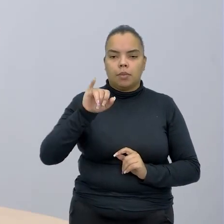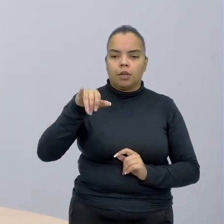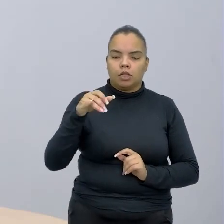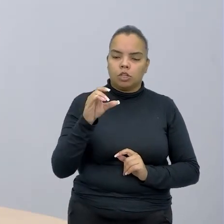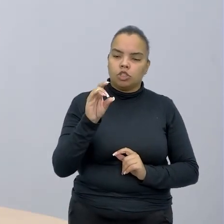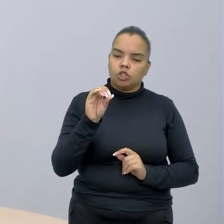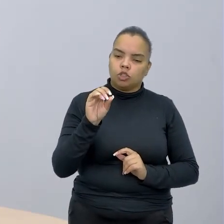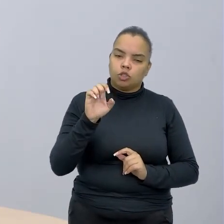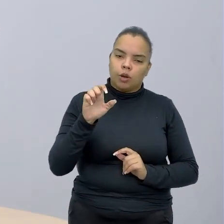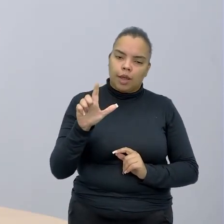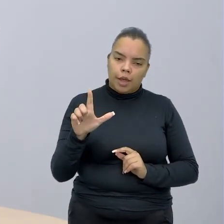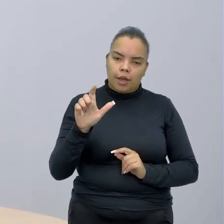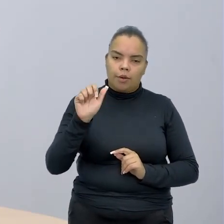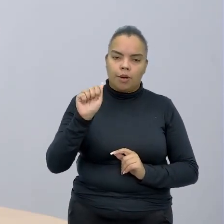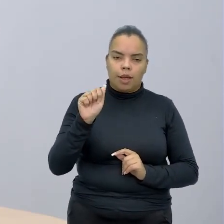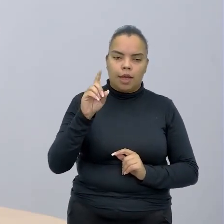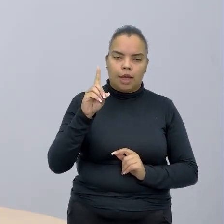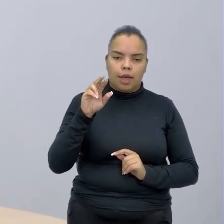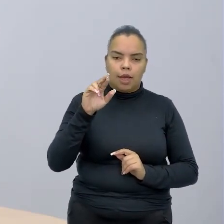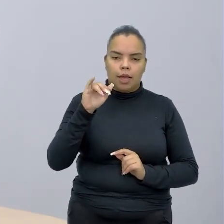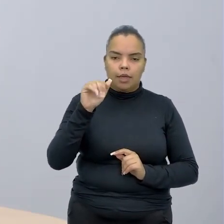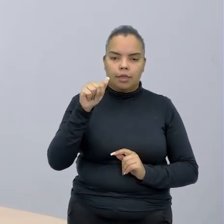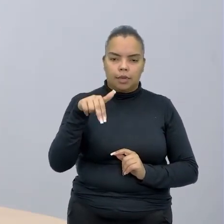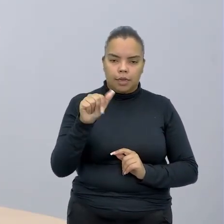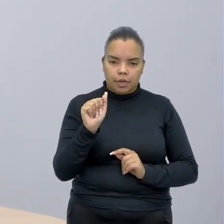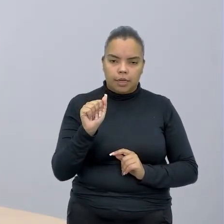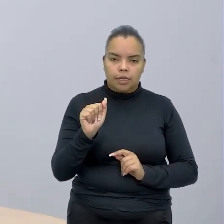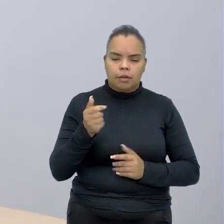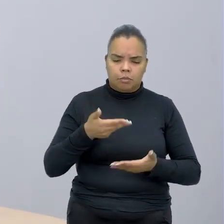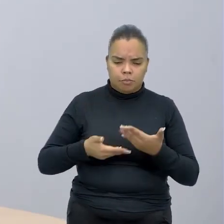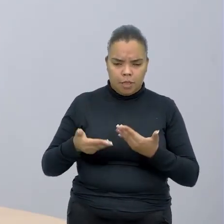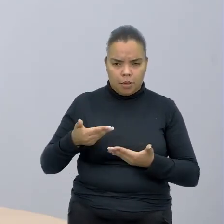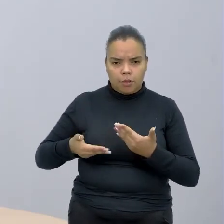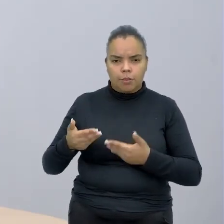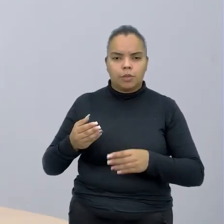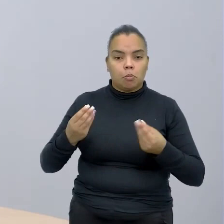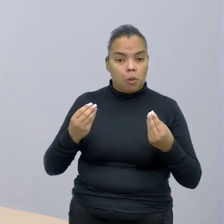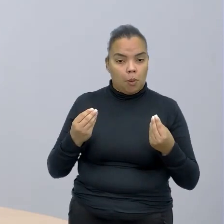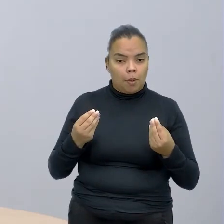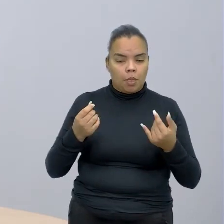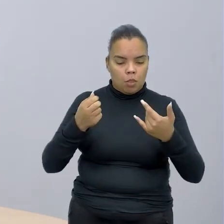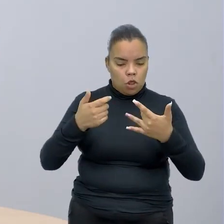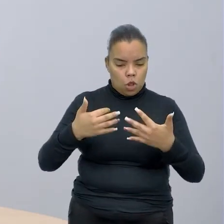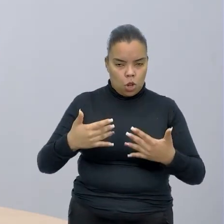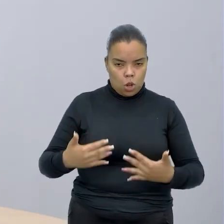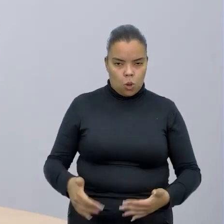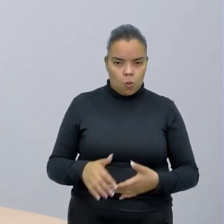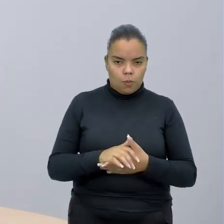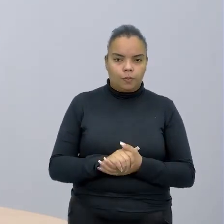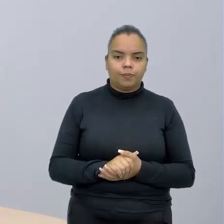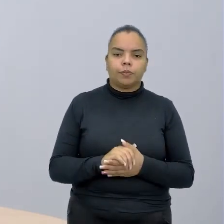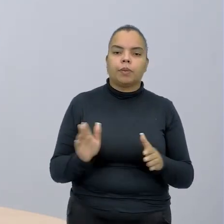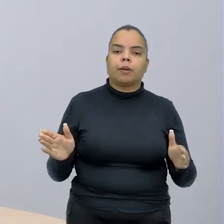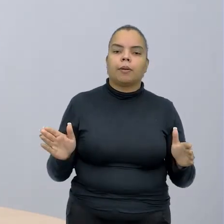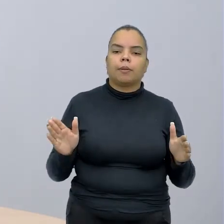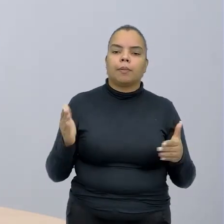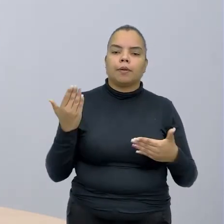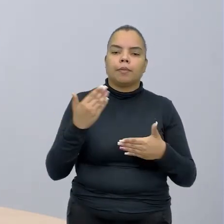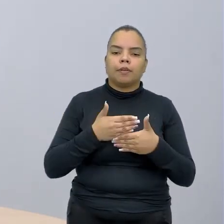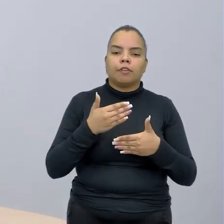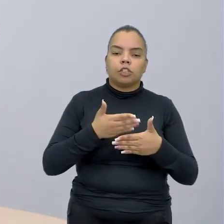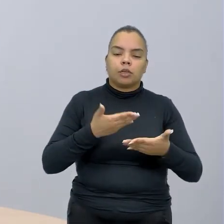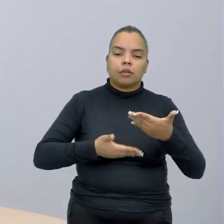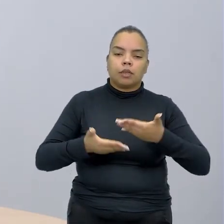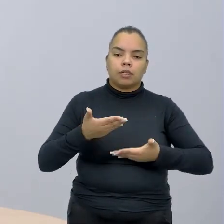Adriana também, nossa, tem bastante contribuições aqui. E aí a gente pode colocar para vocês, para fechar essa interação